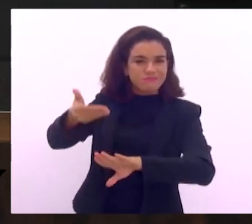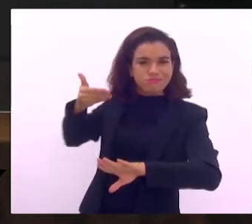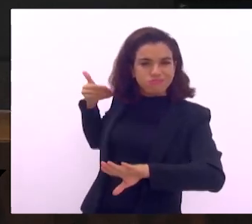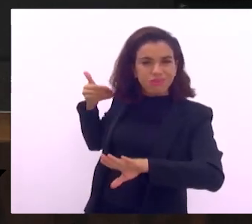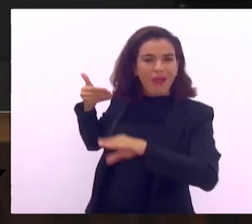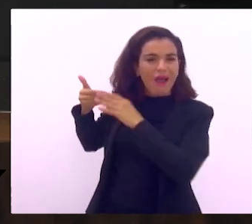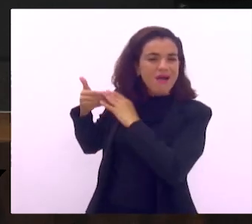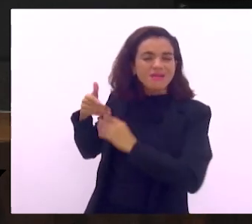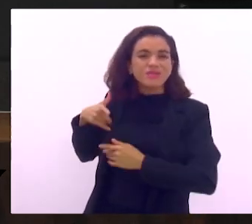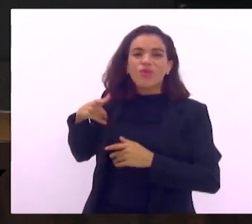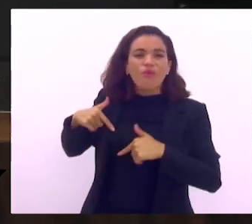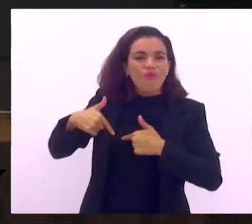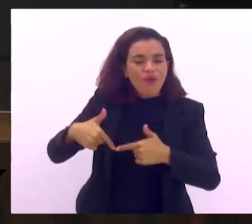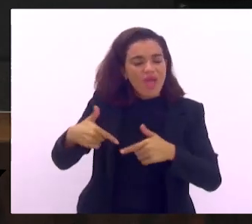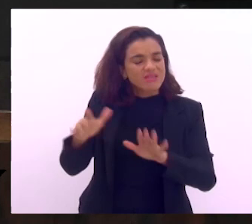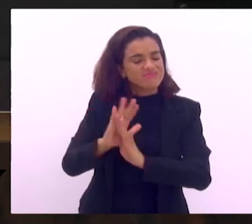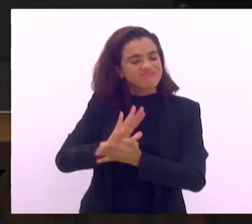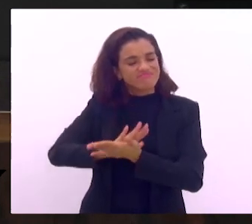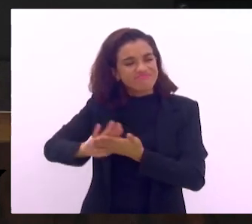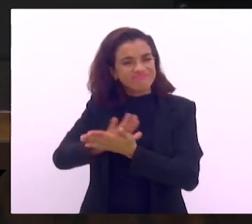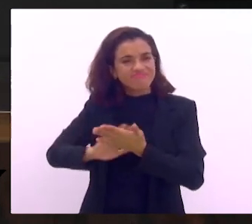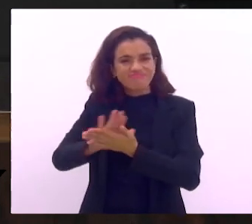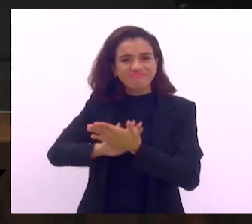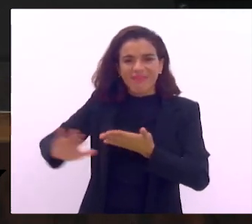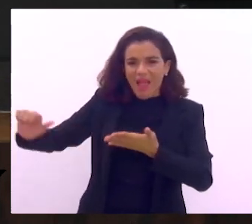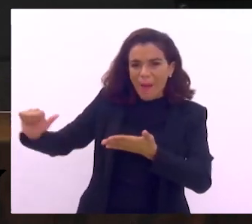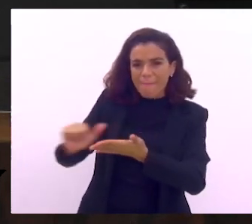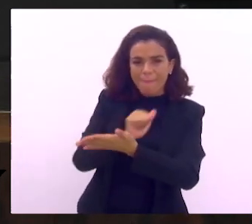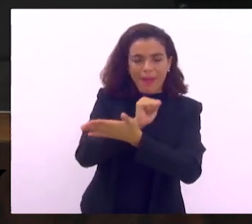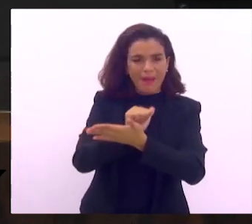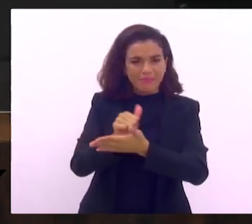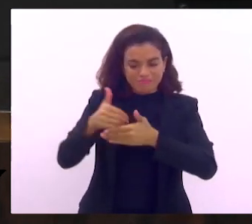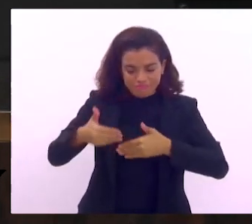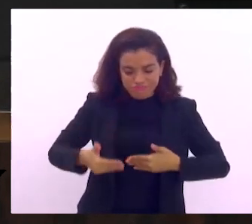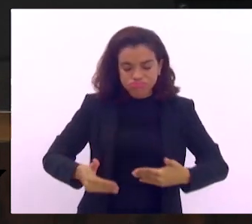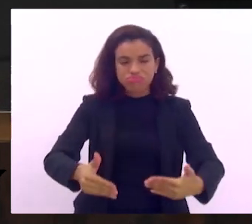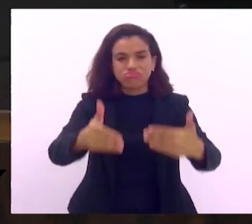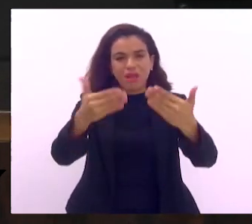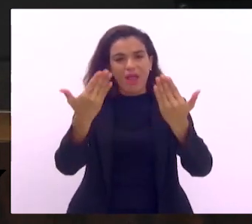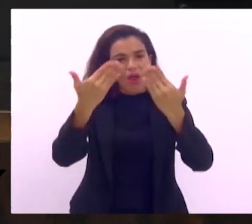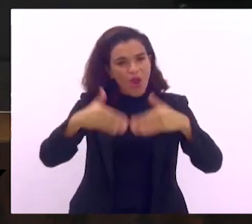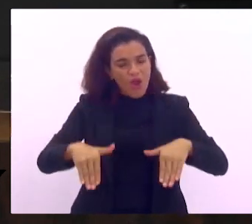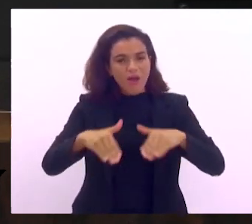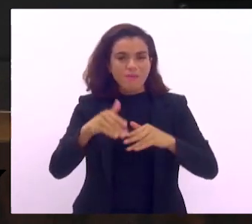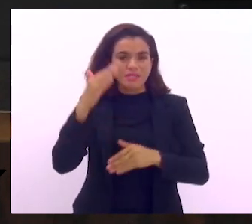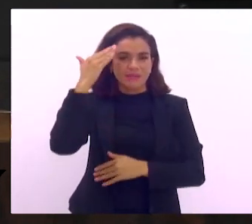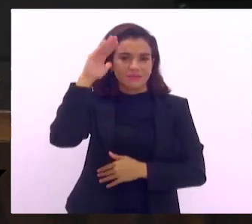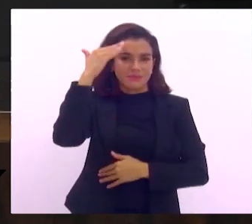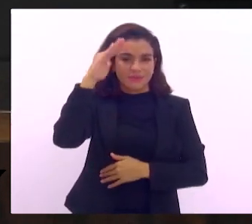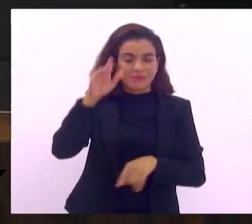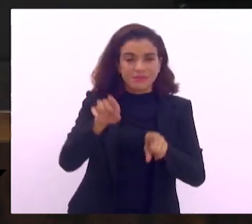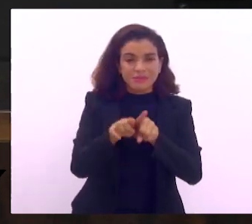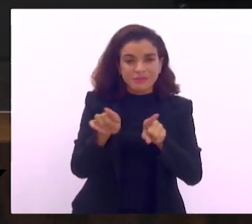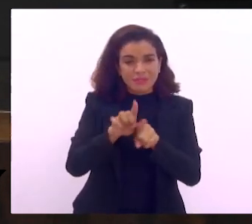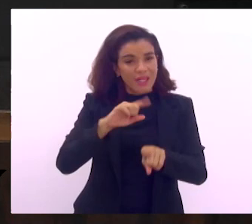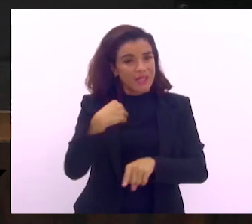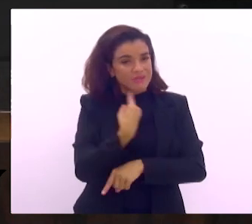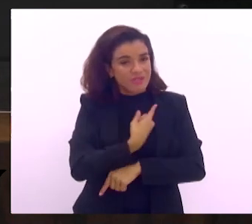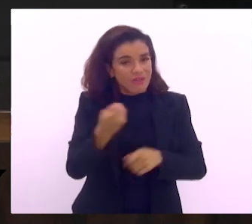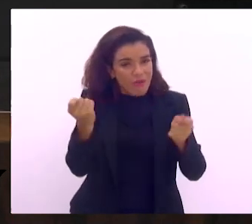foi feito. É um novo tempo, a gente precisa pensar daqui para frente e entender que se a gente